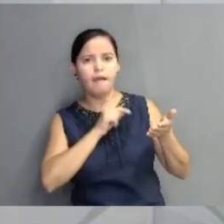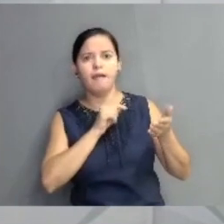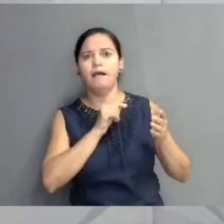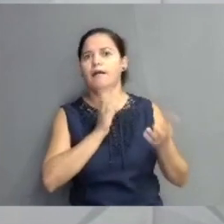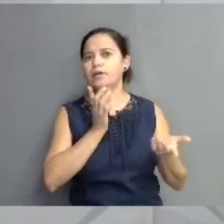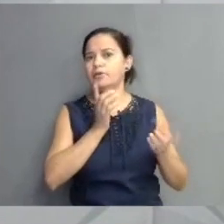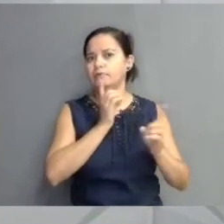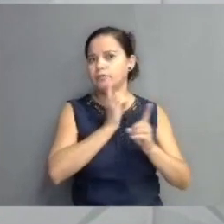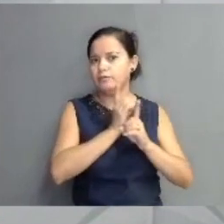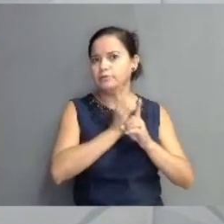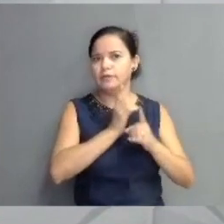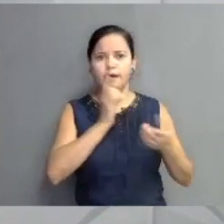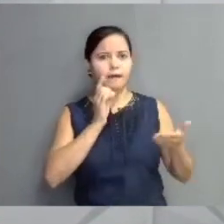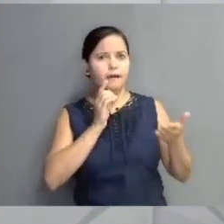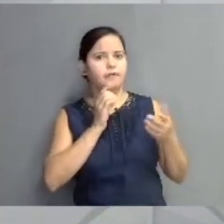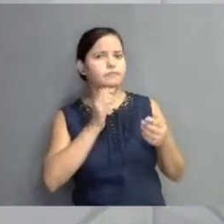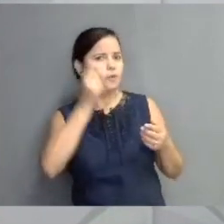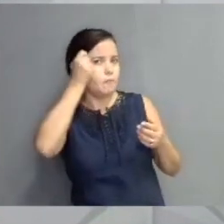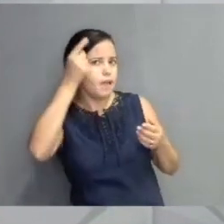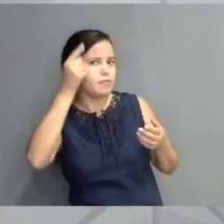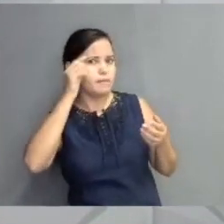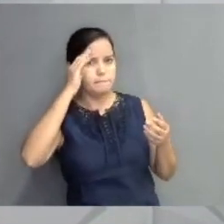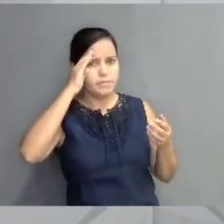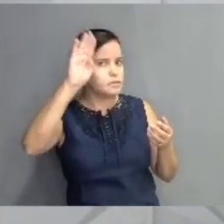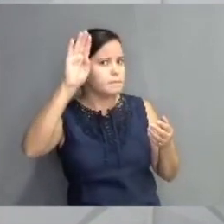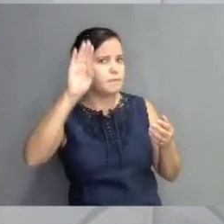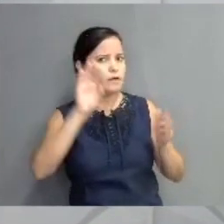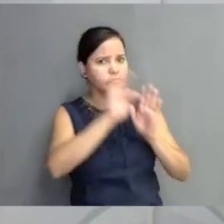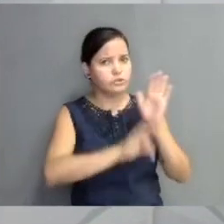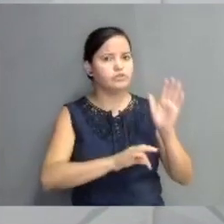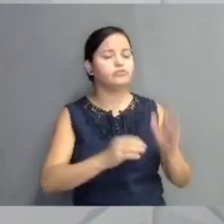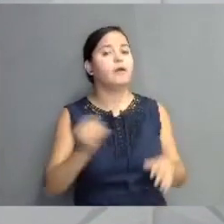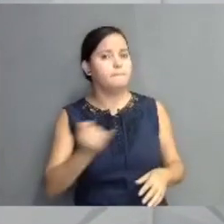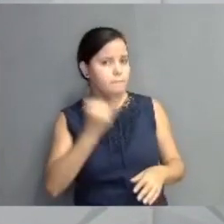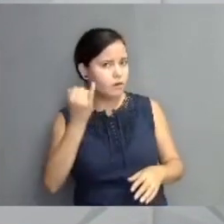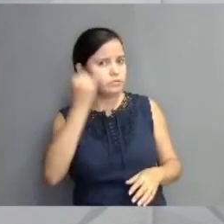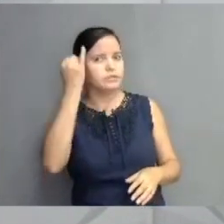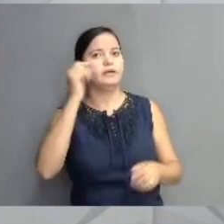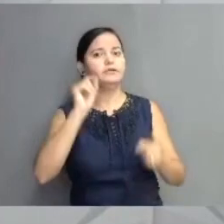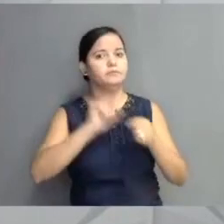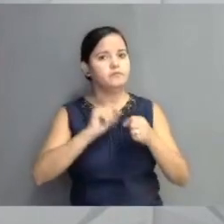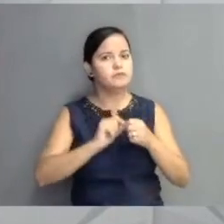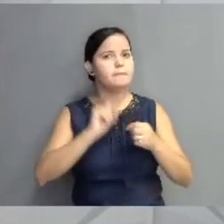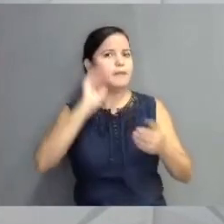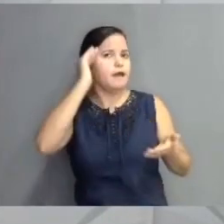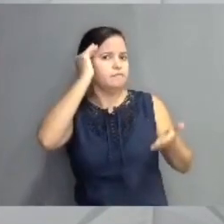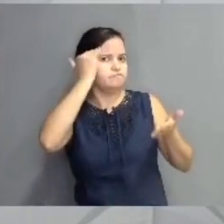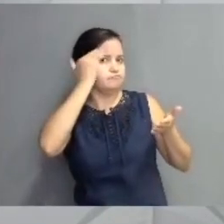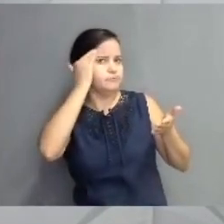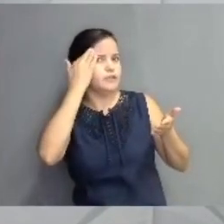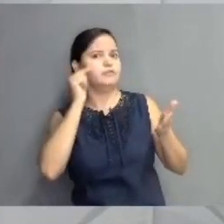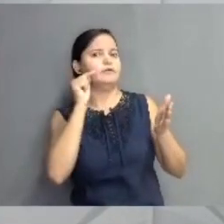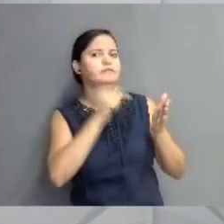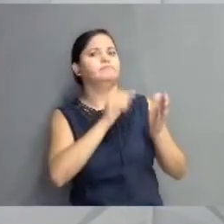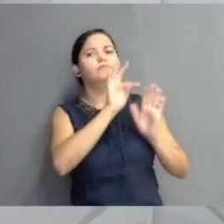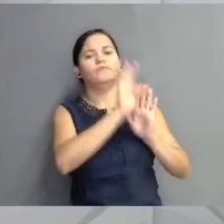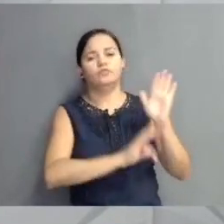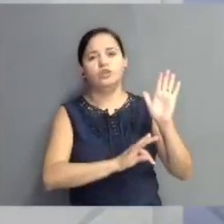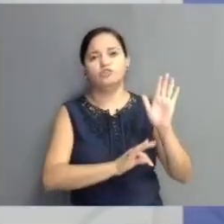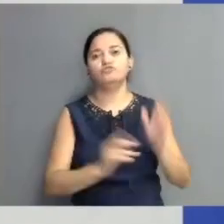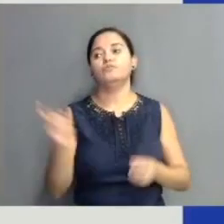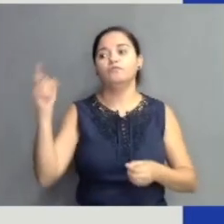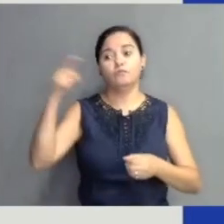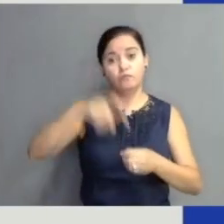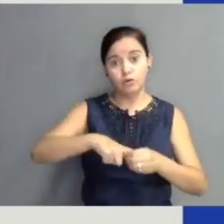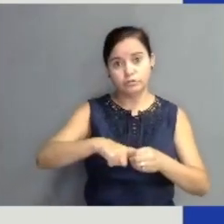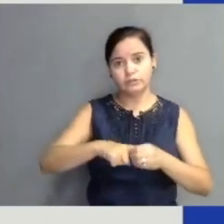certo? Então, identificar esse ponto-chave é o primeiro passo para a gente interpretar, fazer uma boa interpretação textual. Vamos voltar aqui para a